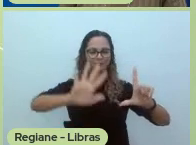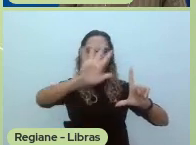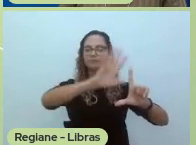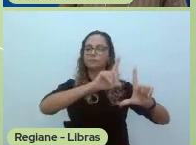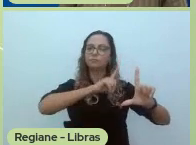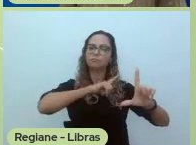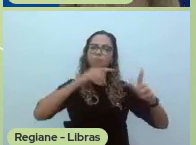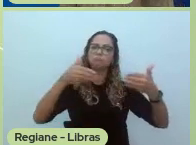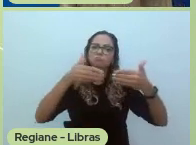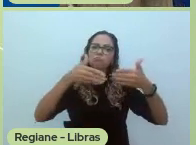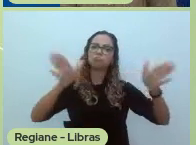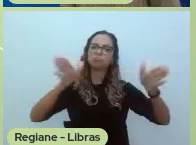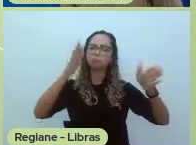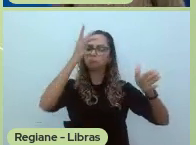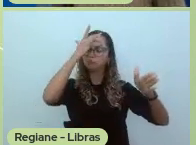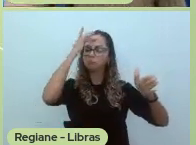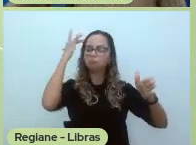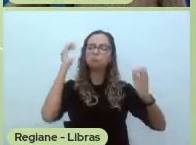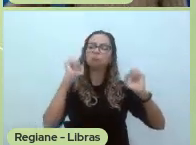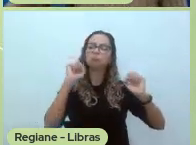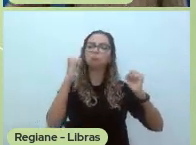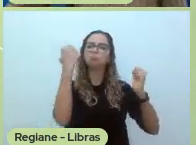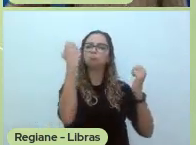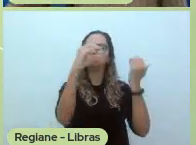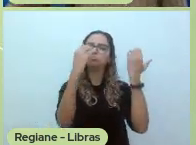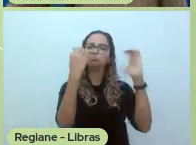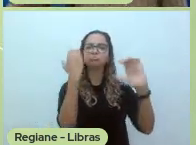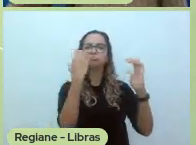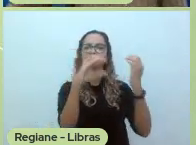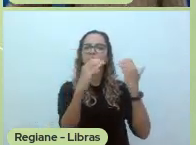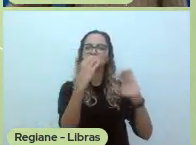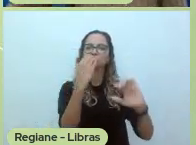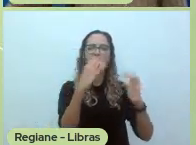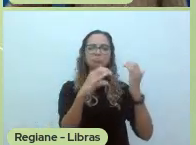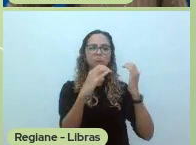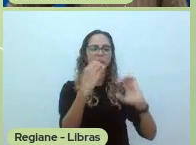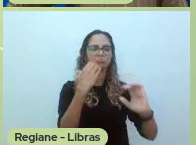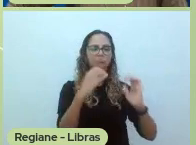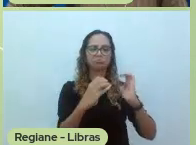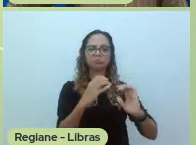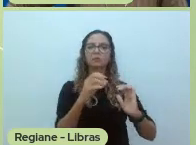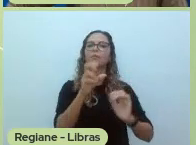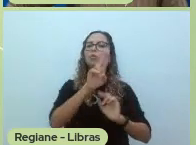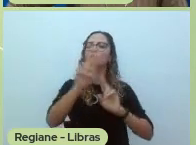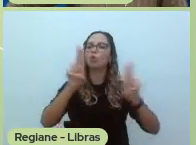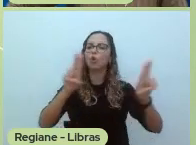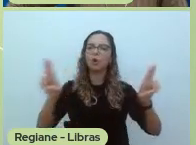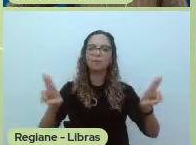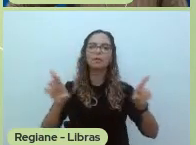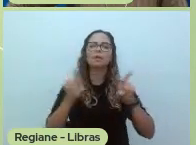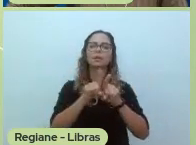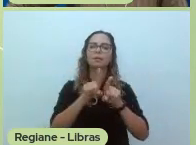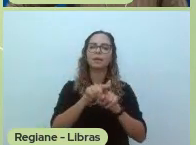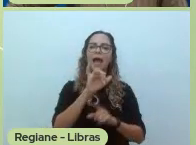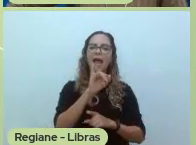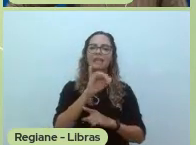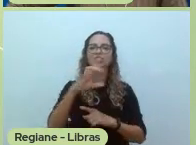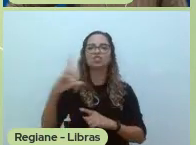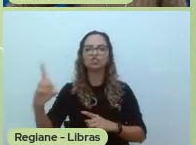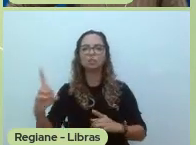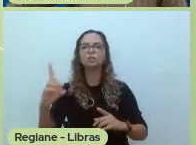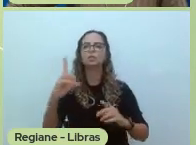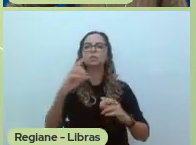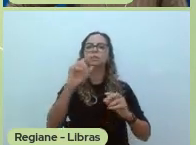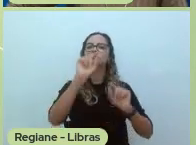aberto, as pessoas podiam discutir, conversar. Tudo era identificado, o nome das pessoas, o ID, então todas as respostas, todas as interações